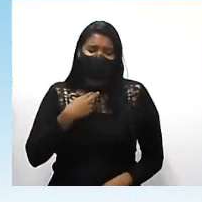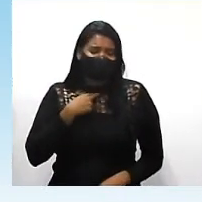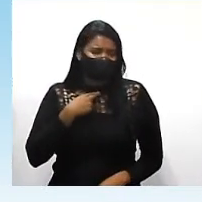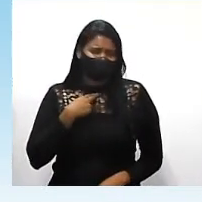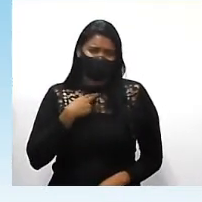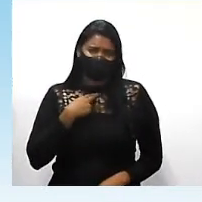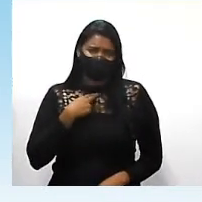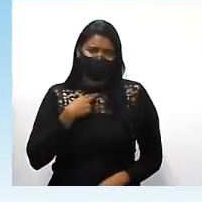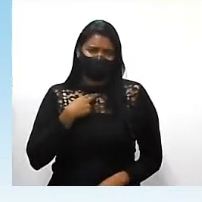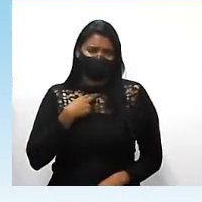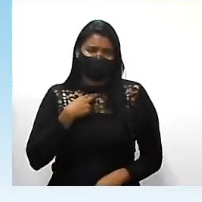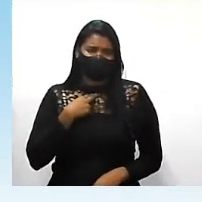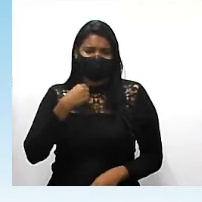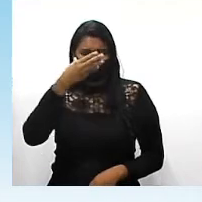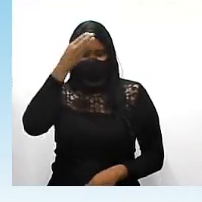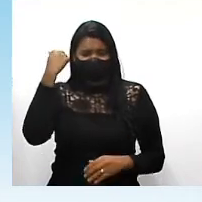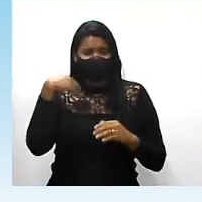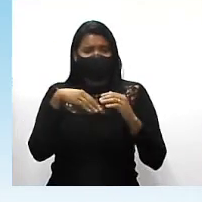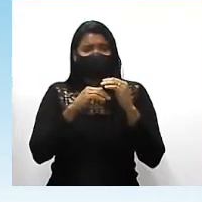código